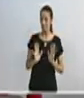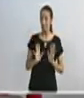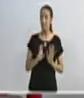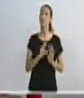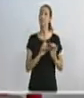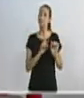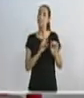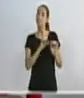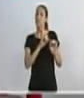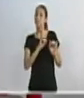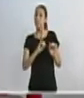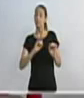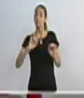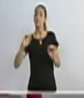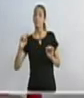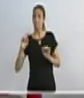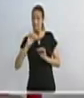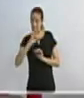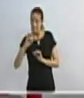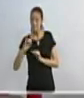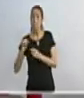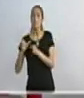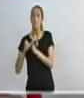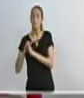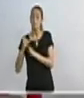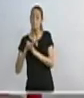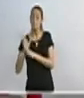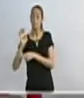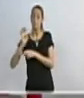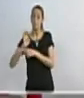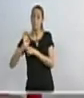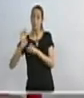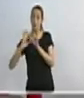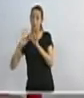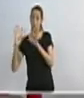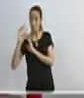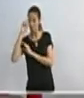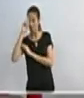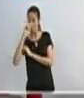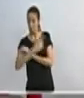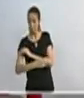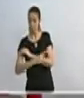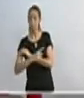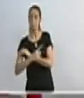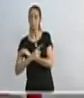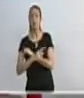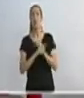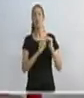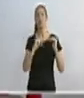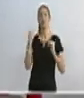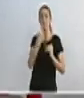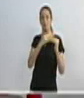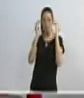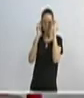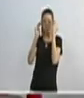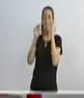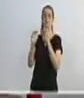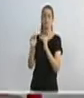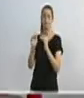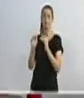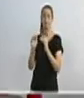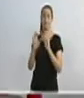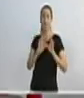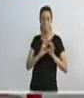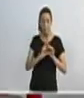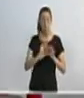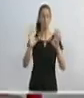se o Conselho Estadual do Meio Ambiente assim nos outorgasse a competência. Mas já